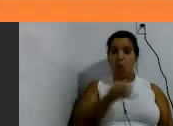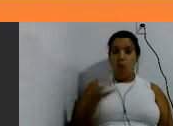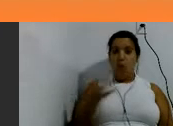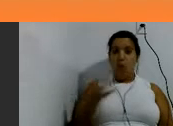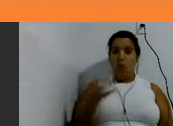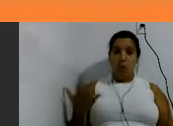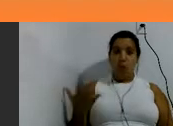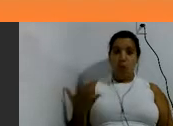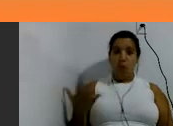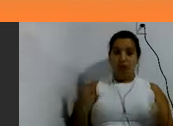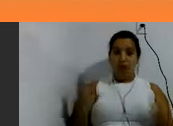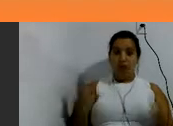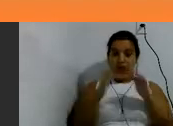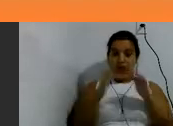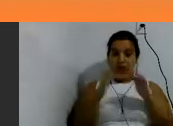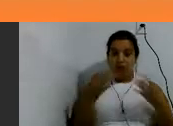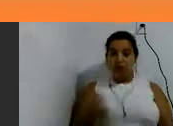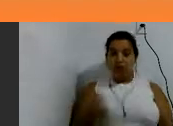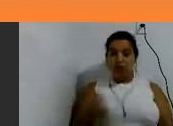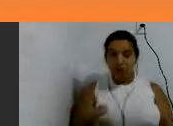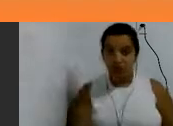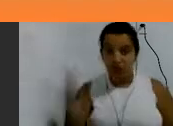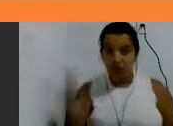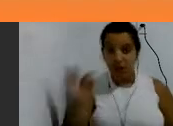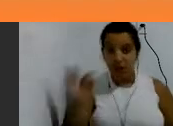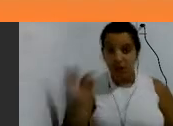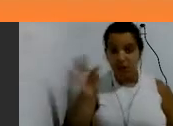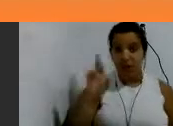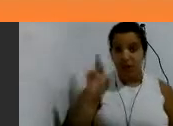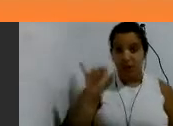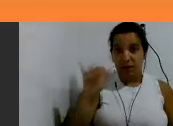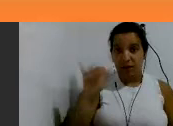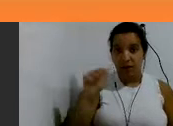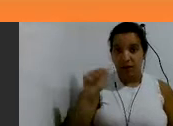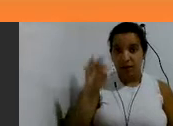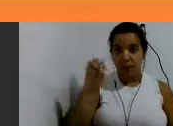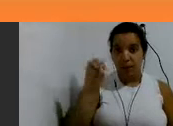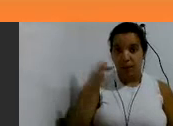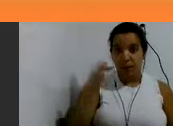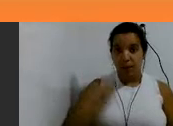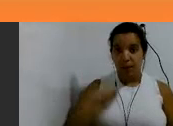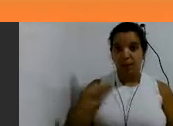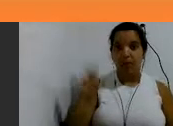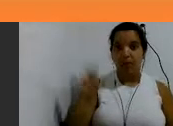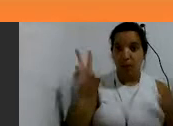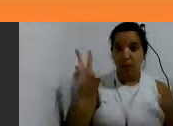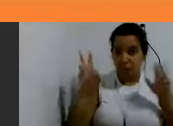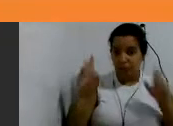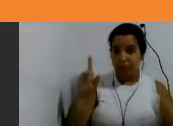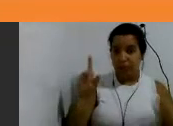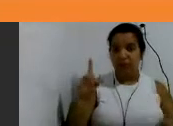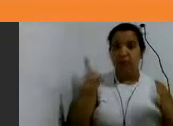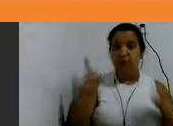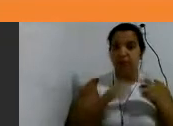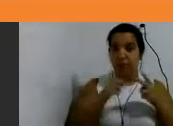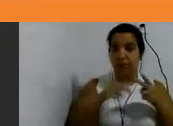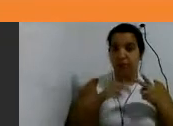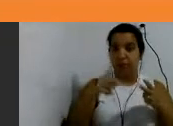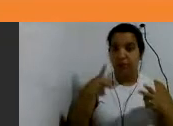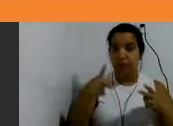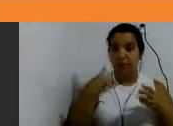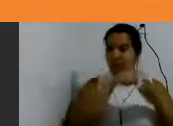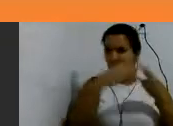fazem a transmissão da doença de Chagas? Então, a gente tem o triatoma, o gênero triatoma, o gênero Panstronginus e